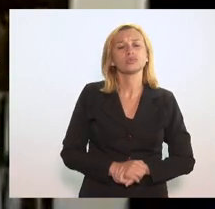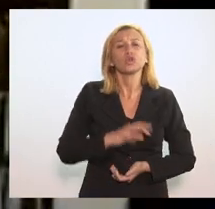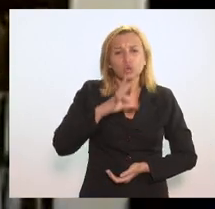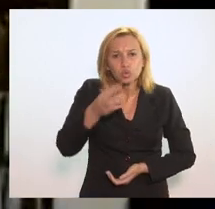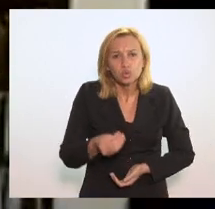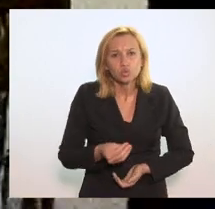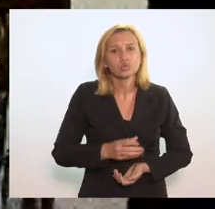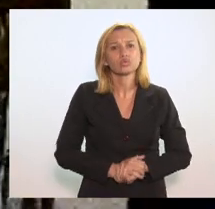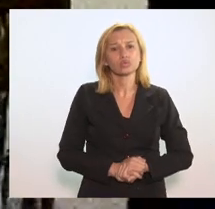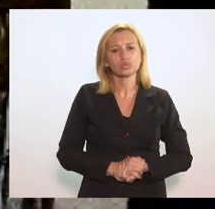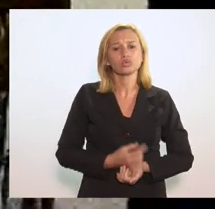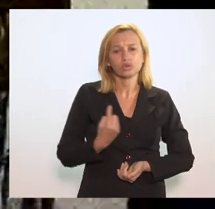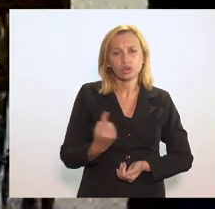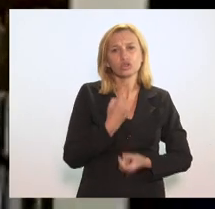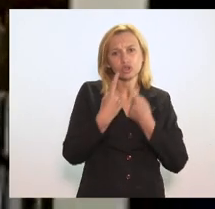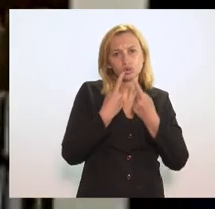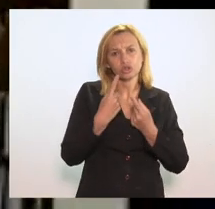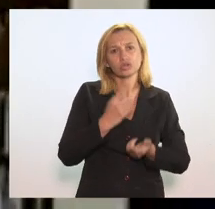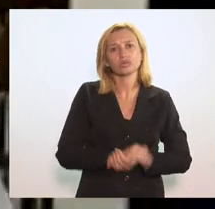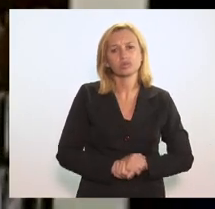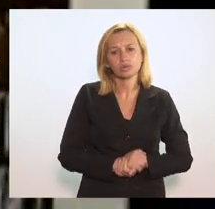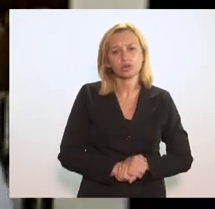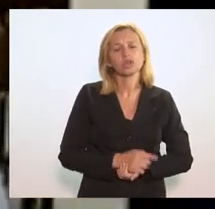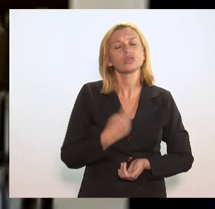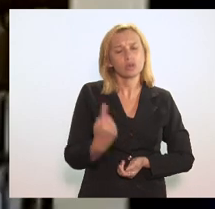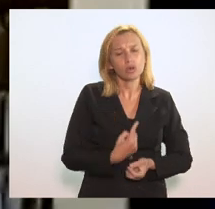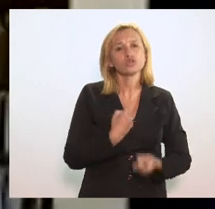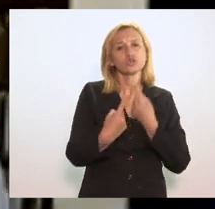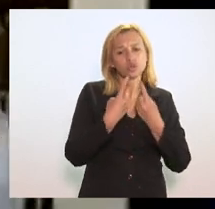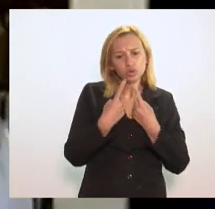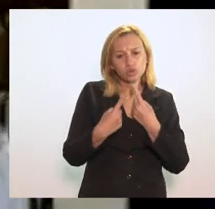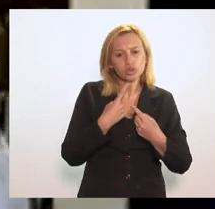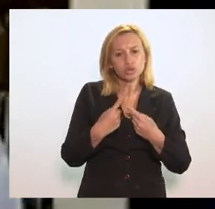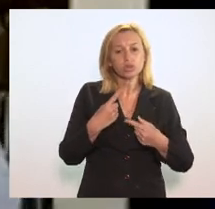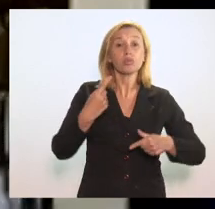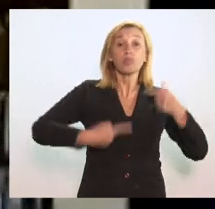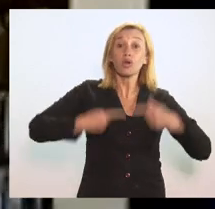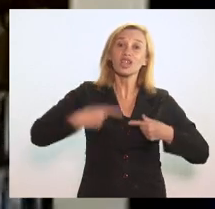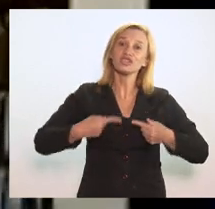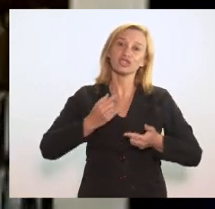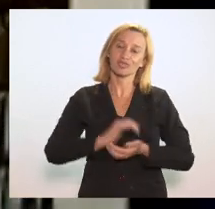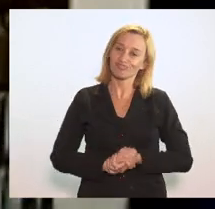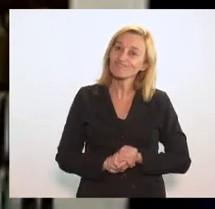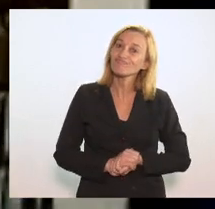tudo, quando nós discutimos isto, nós estamos discutindo uma política.